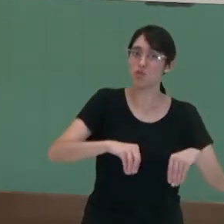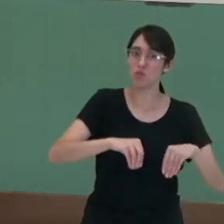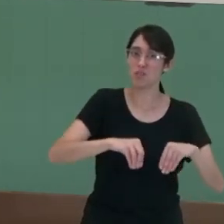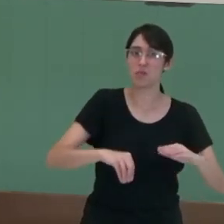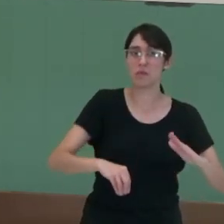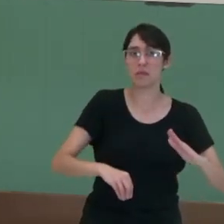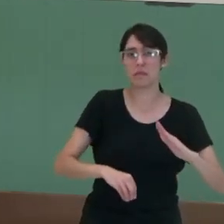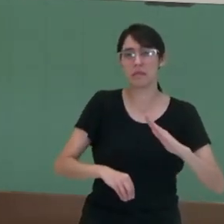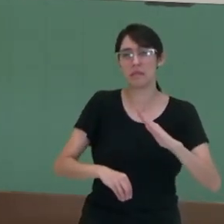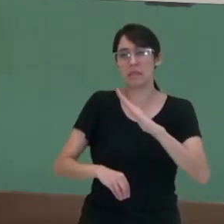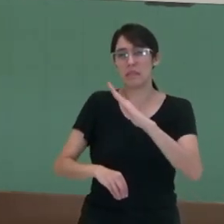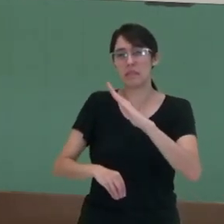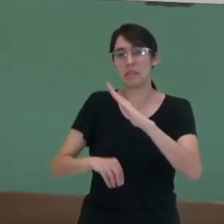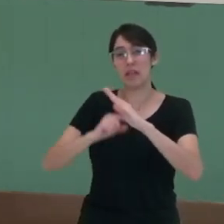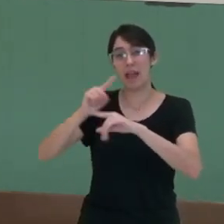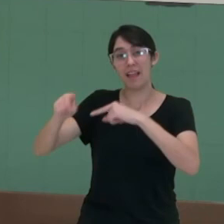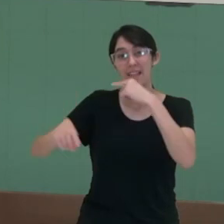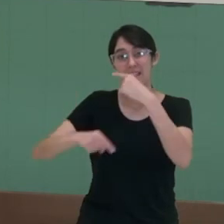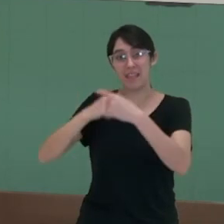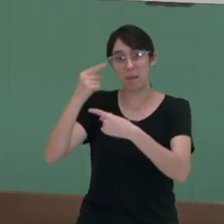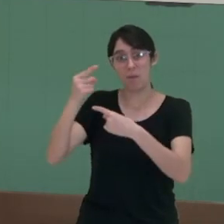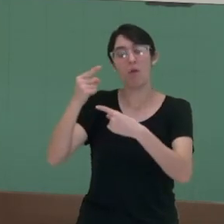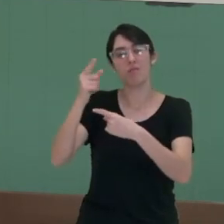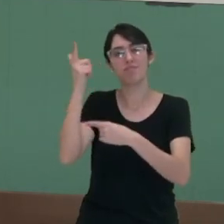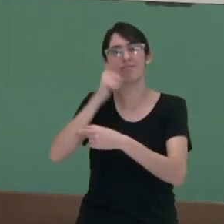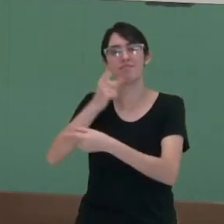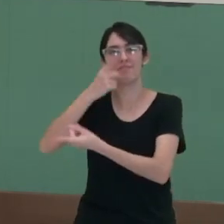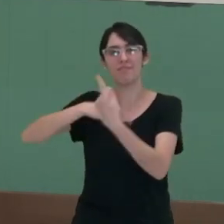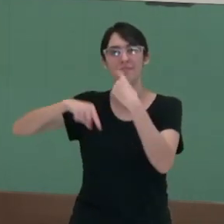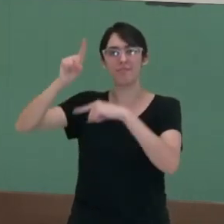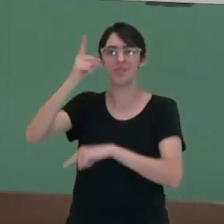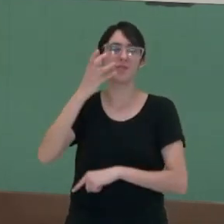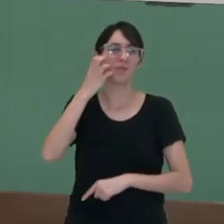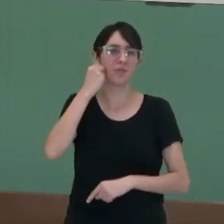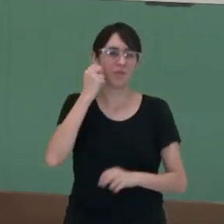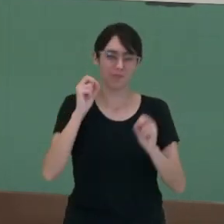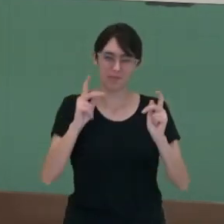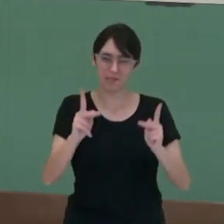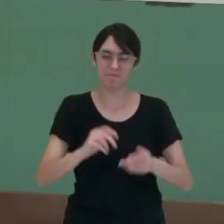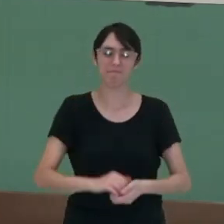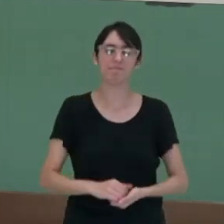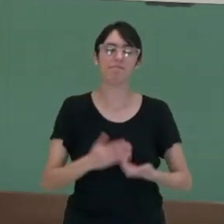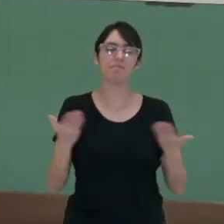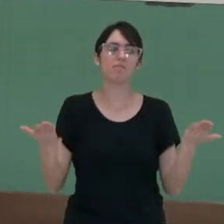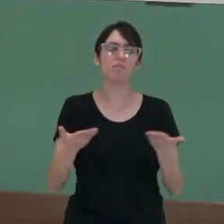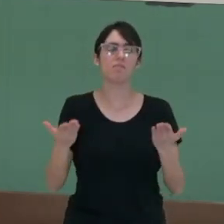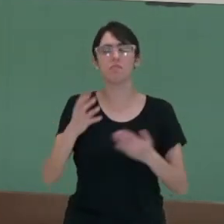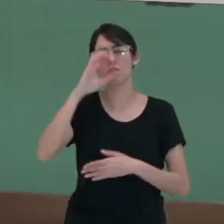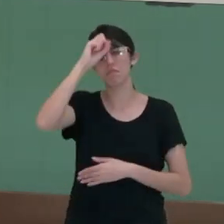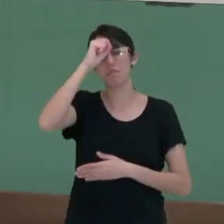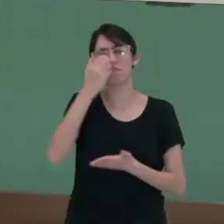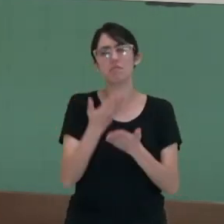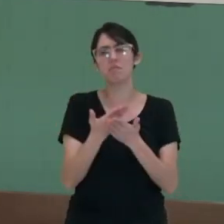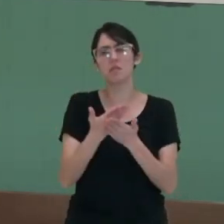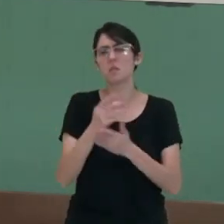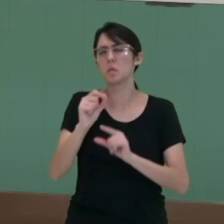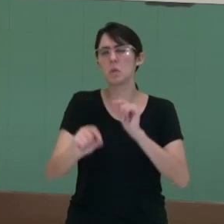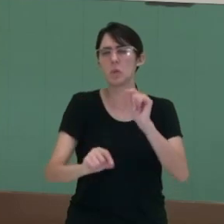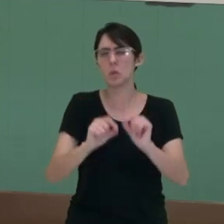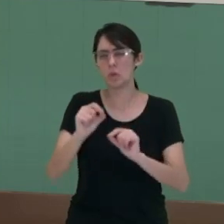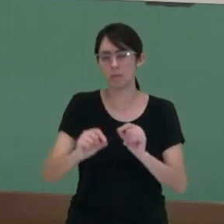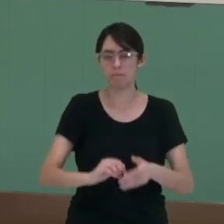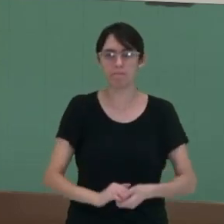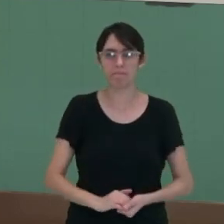E a partir daqui, ele vai ter um lucro. Joia? Então, o que a gente trabalhou hoje? A